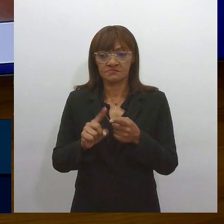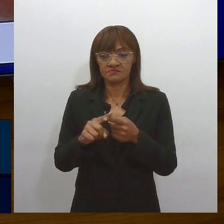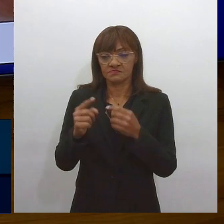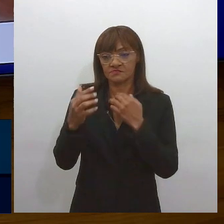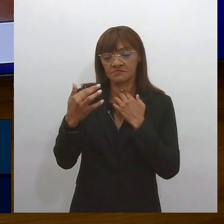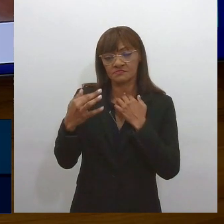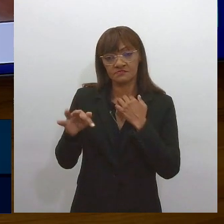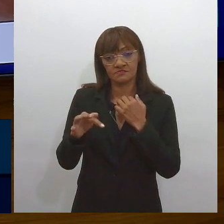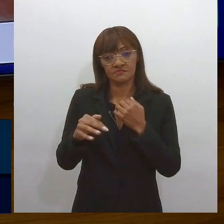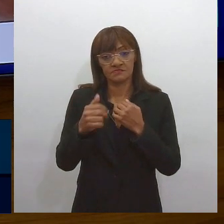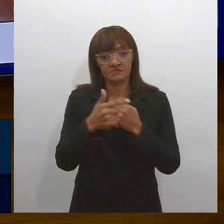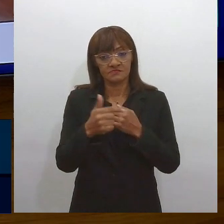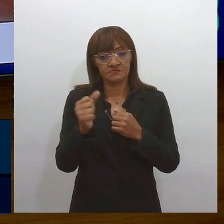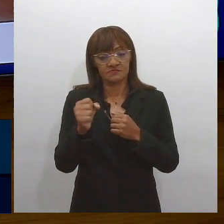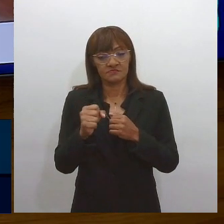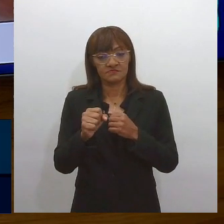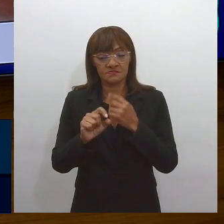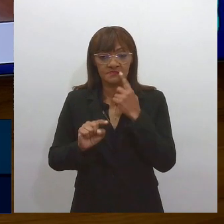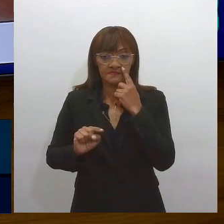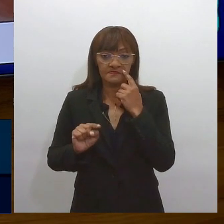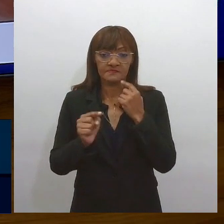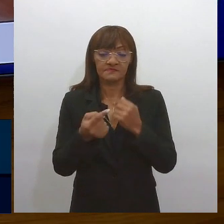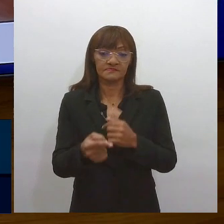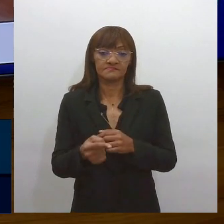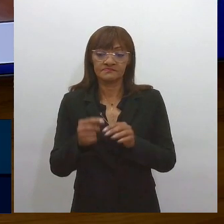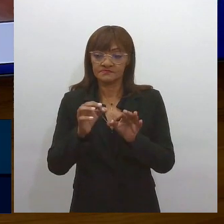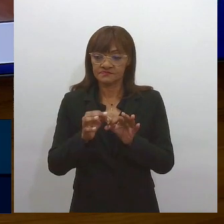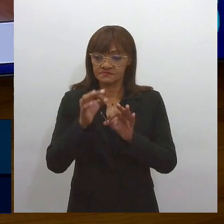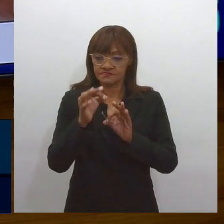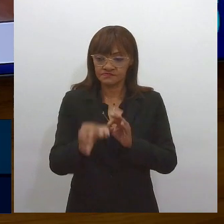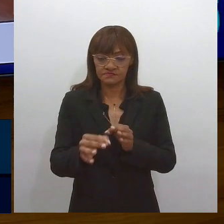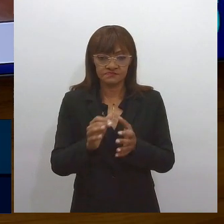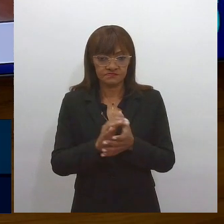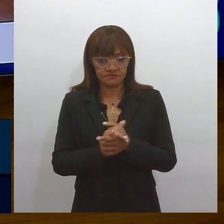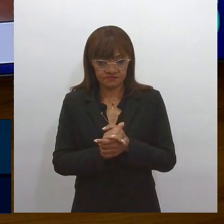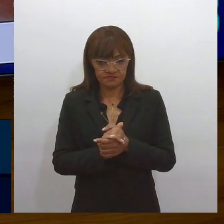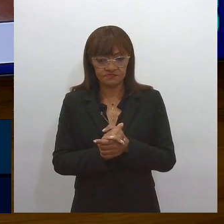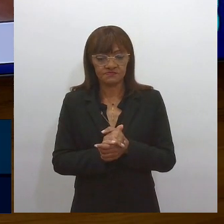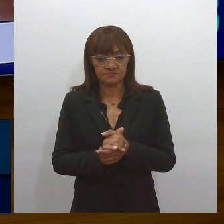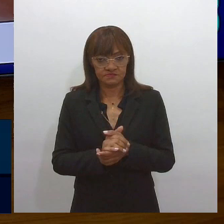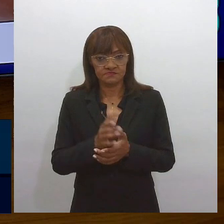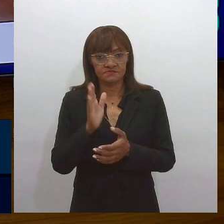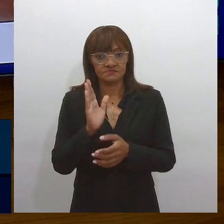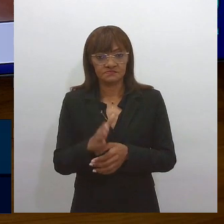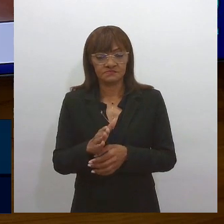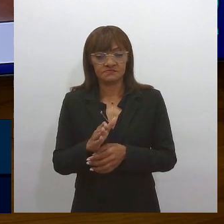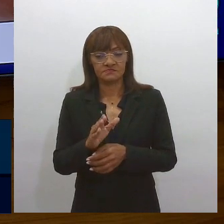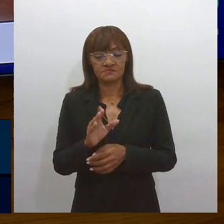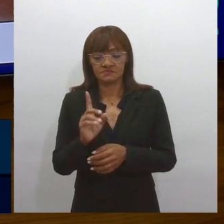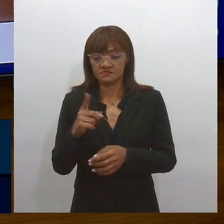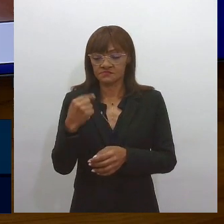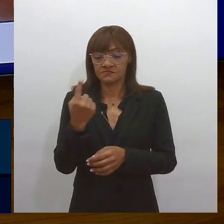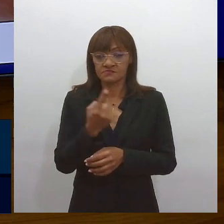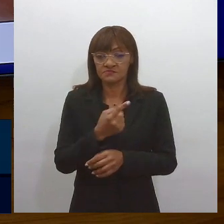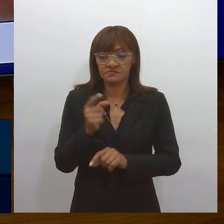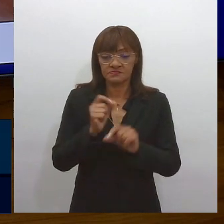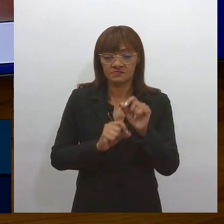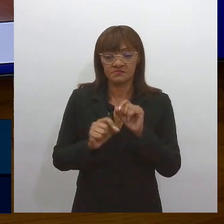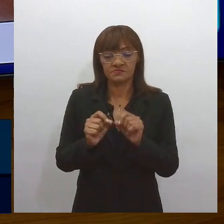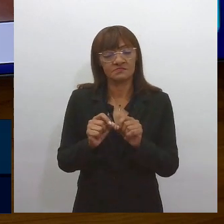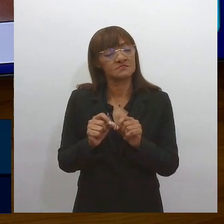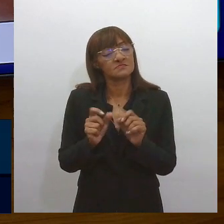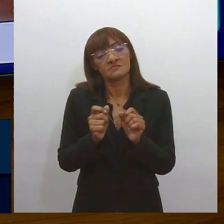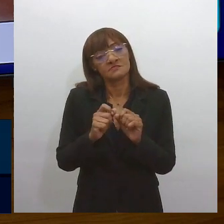ferrovias federais sob Nossa circunscrição E aí Claro tem segmentos que são concedidos à